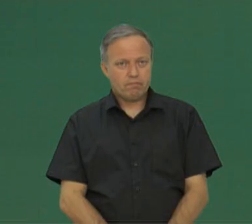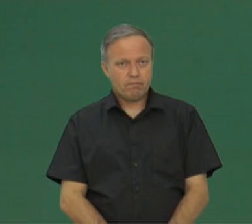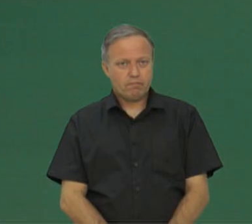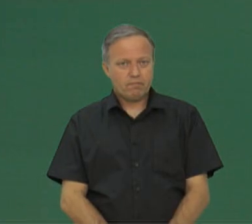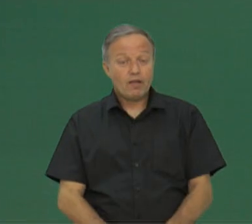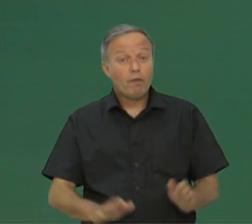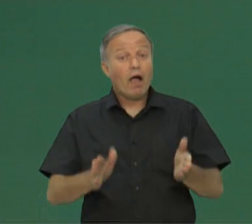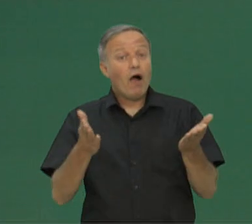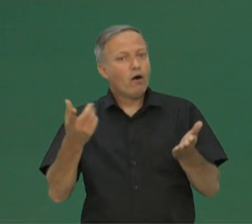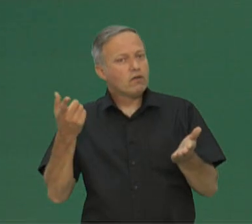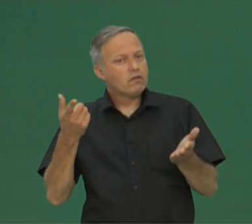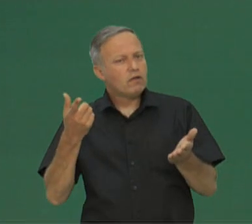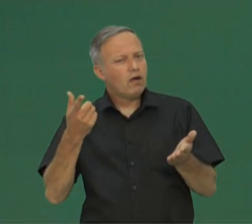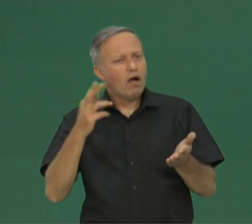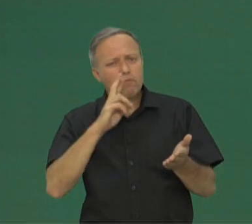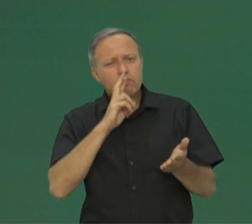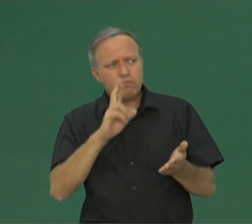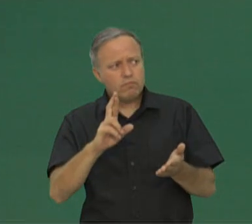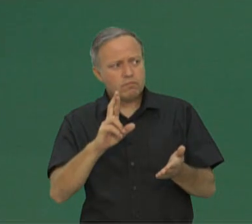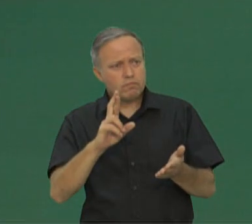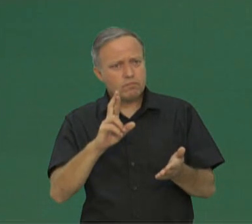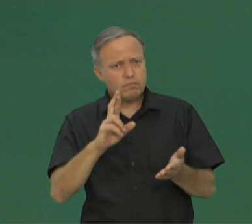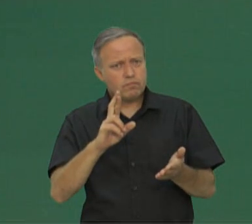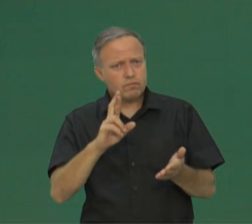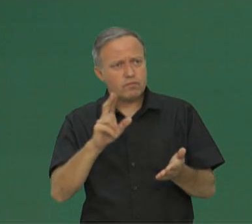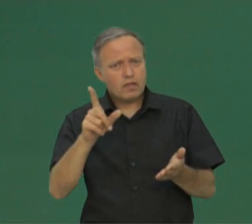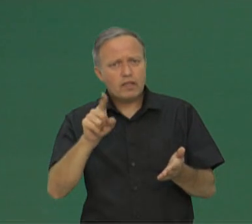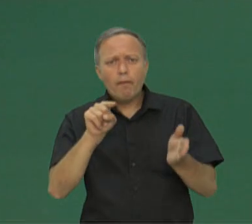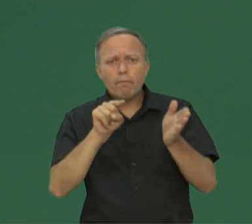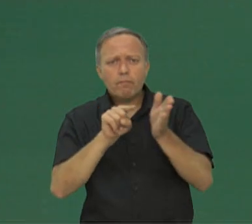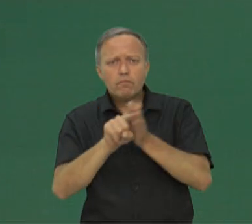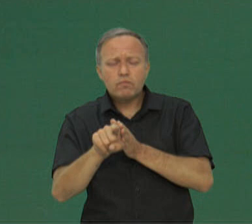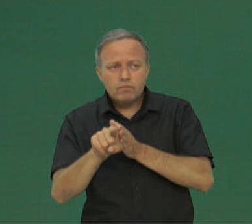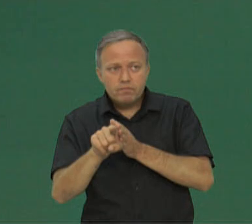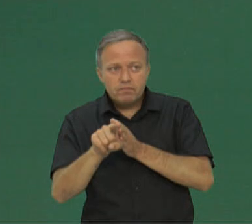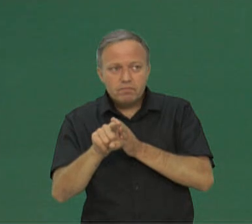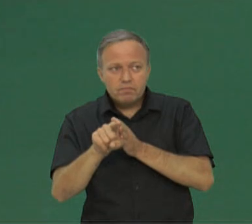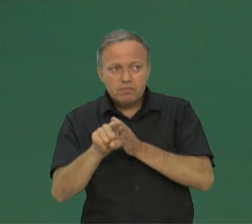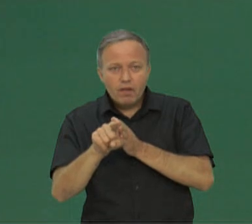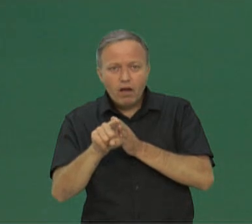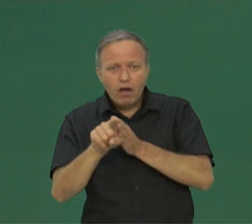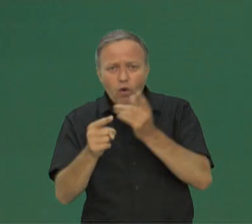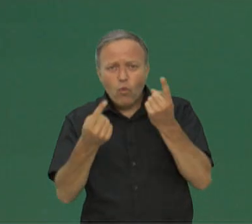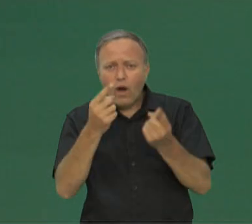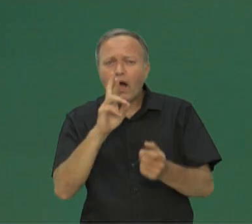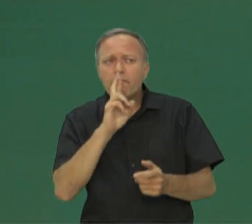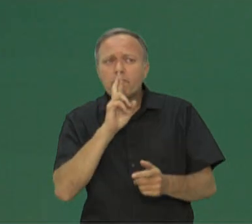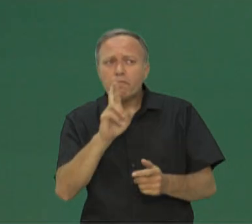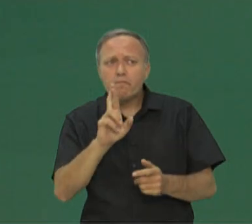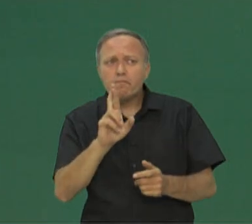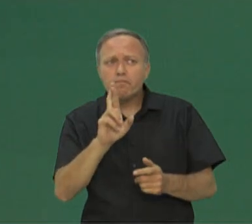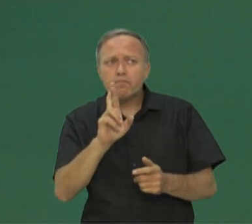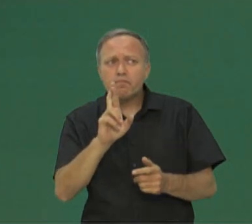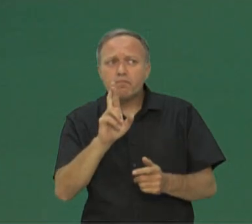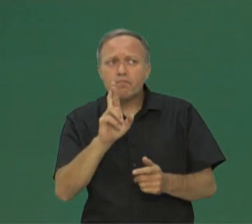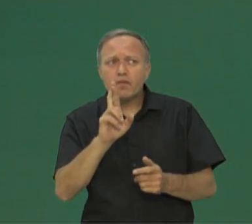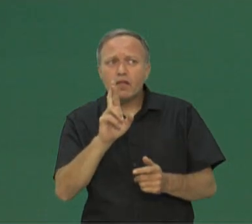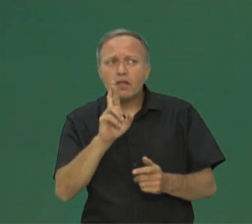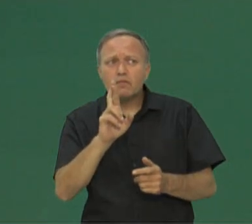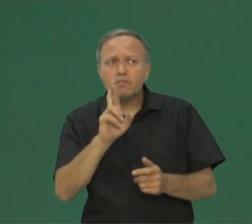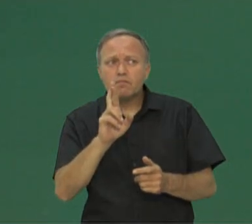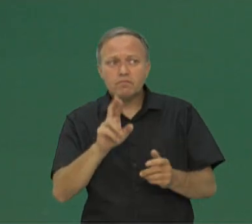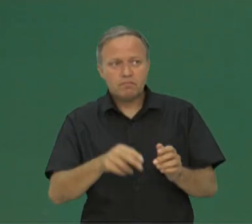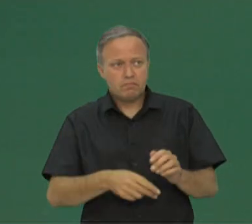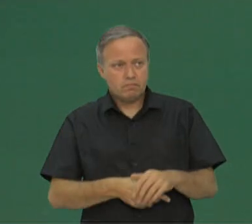Daí, pessoal, conseguiram chegar às suas conclusões e responder esta questão? Vamos lá para ver, então, qual é a resposta certa,